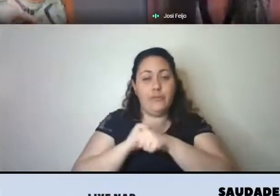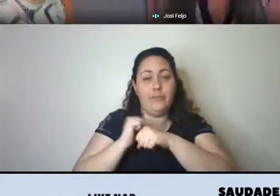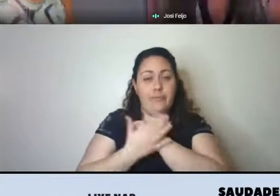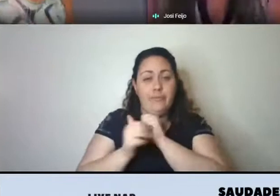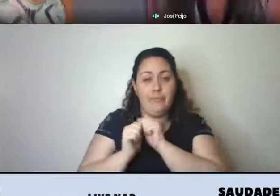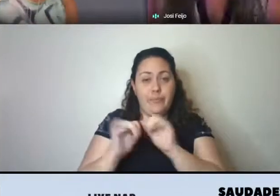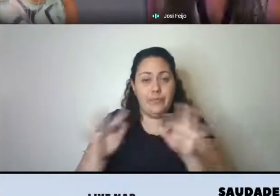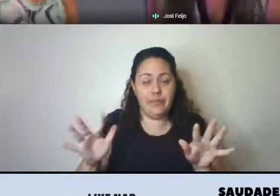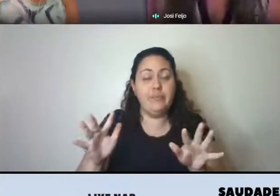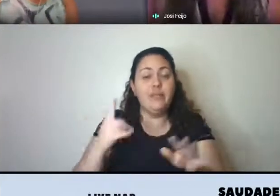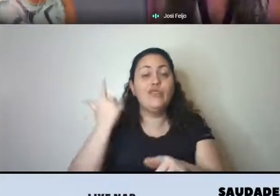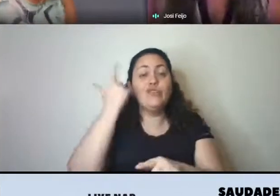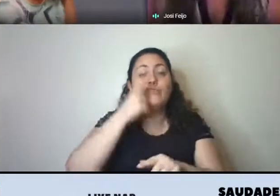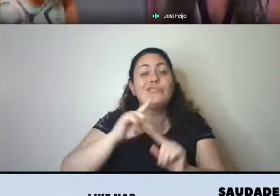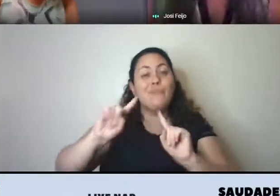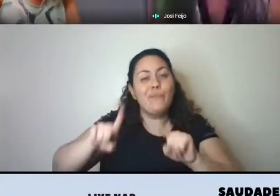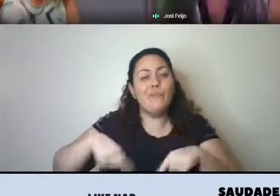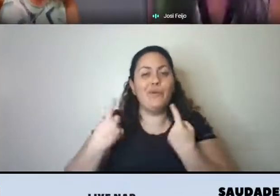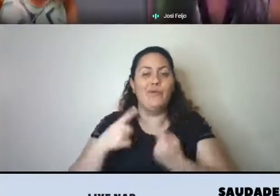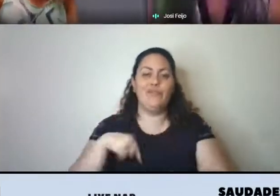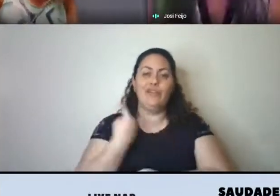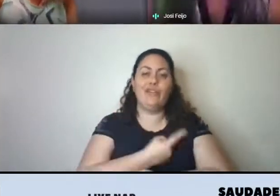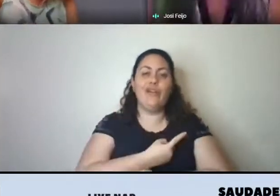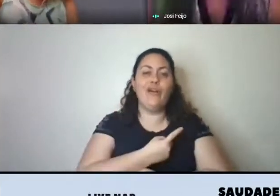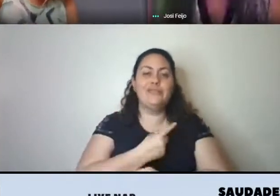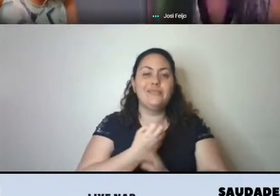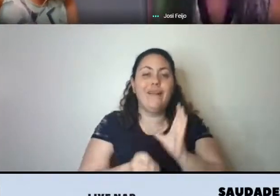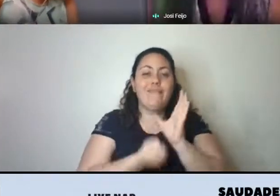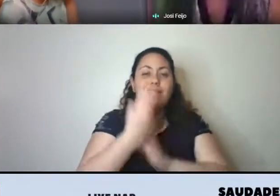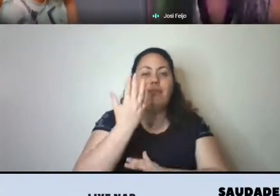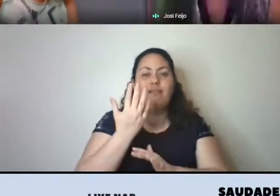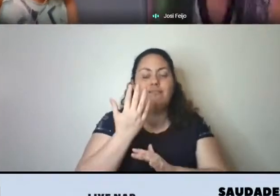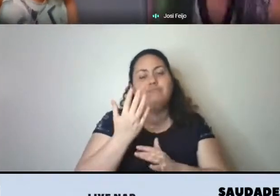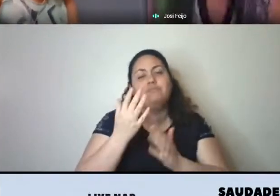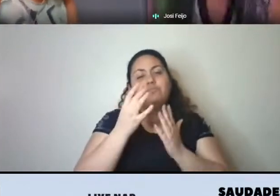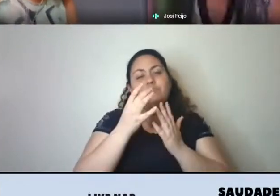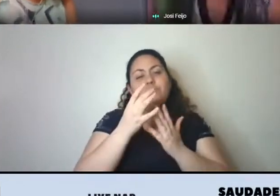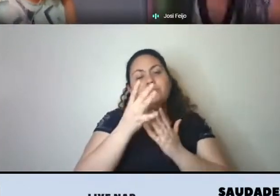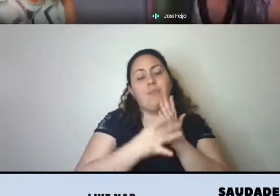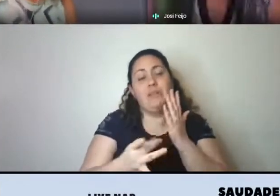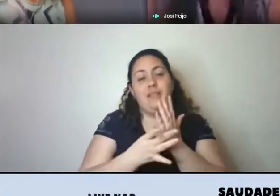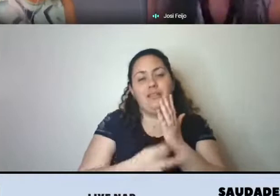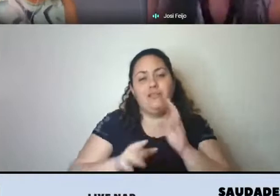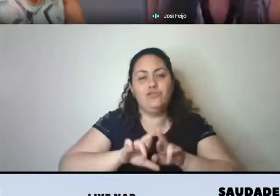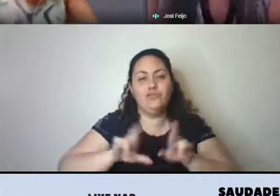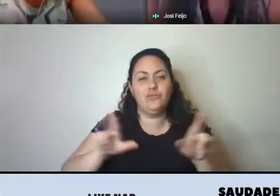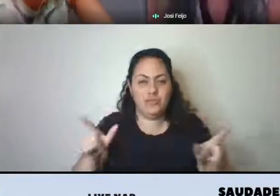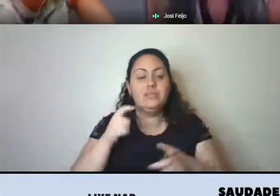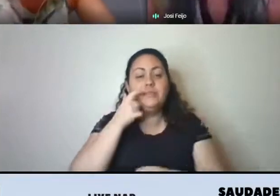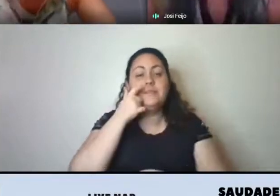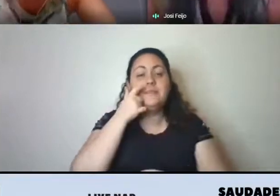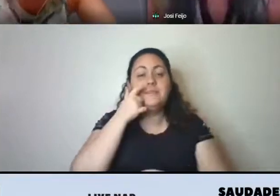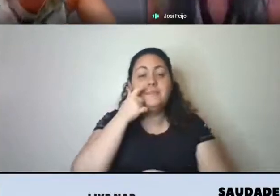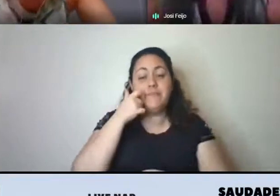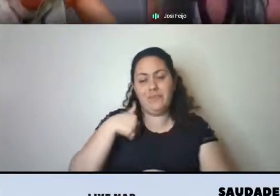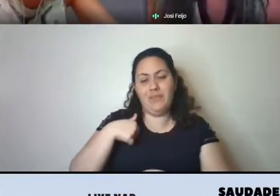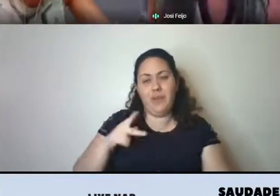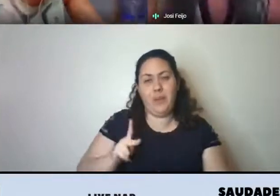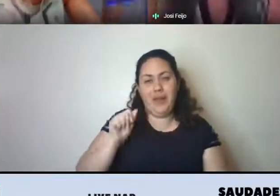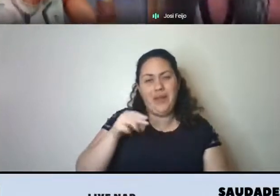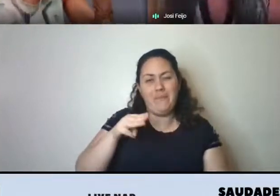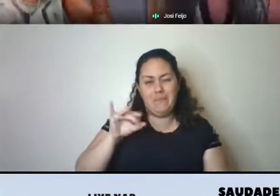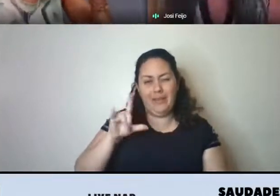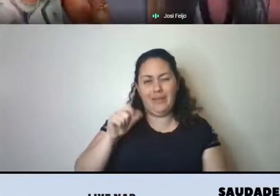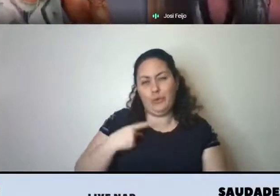habilidades, né, a gente estava conversando aqui, eu e a Camila, e que nesse sentido, assim, a gente, vou